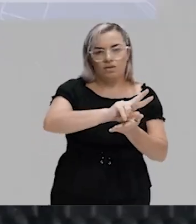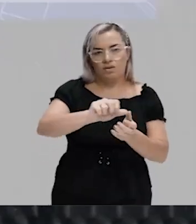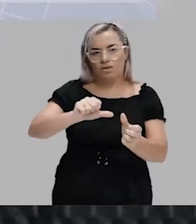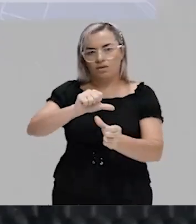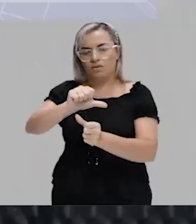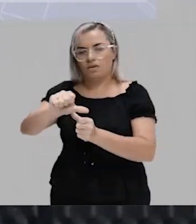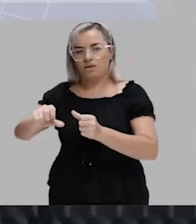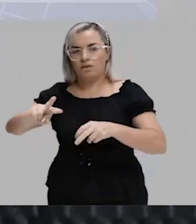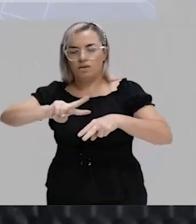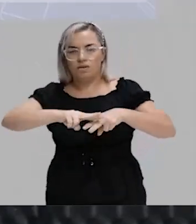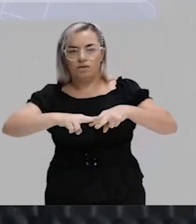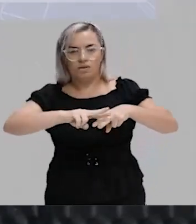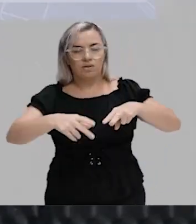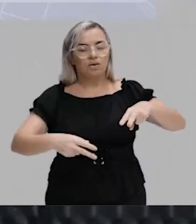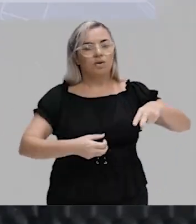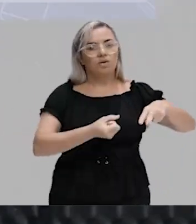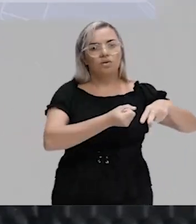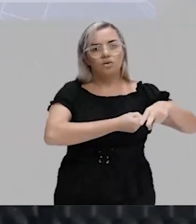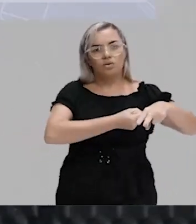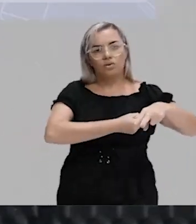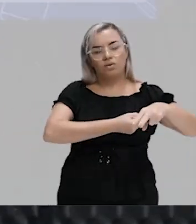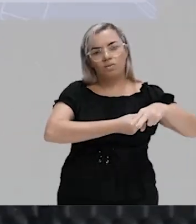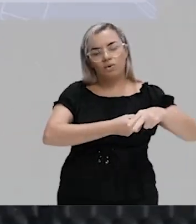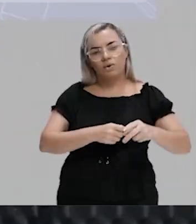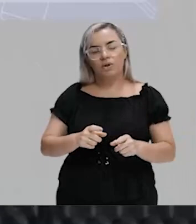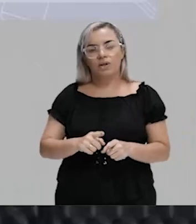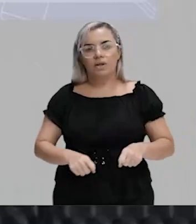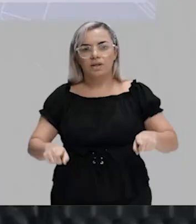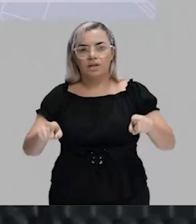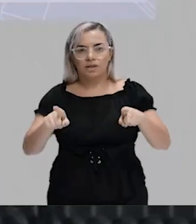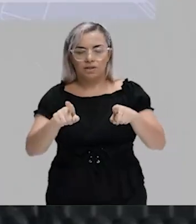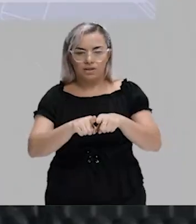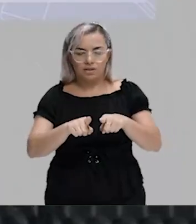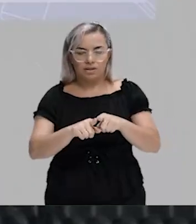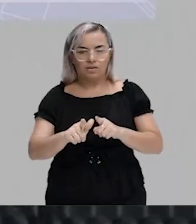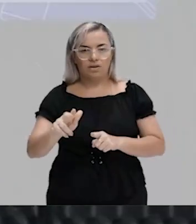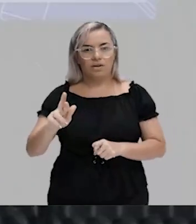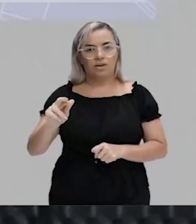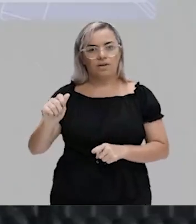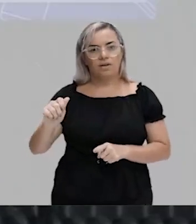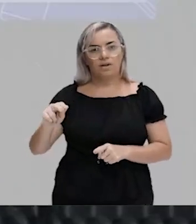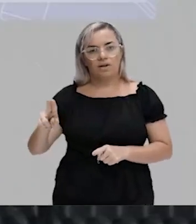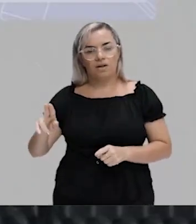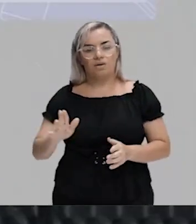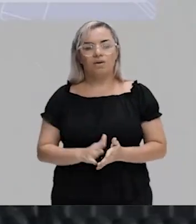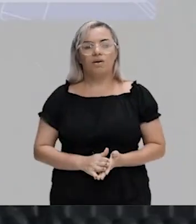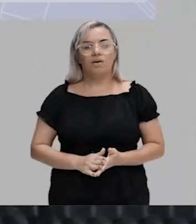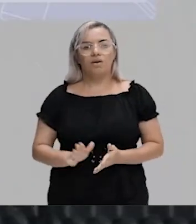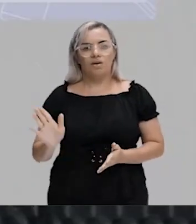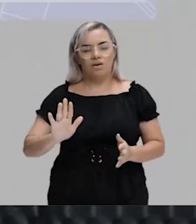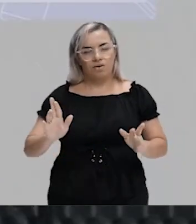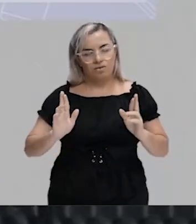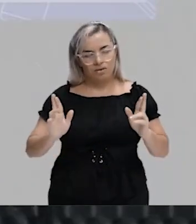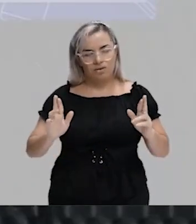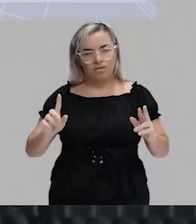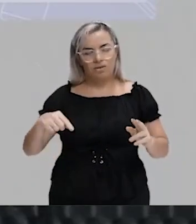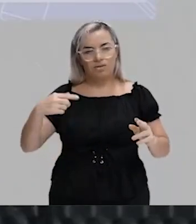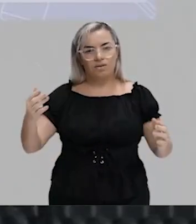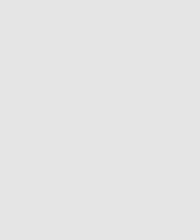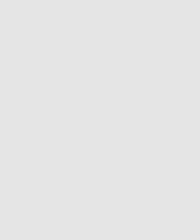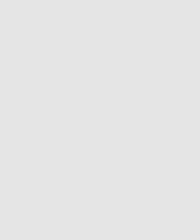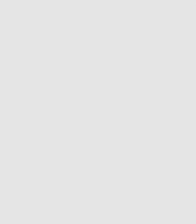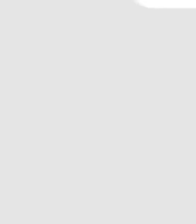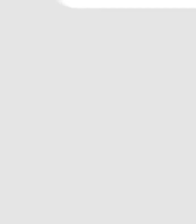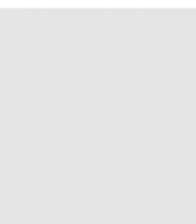em gênero, número e grau, tá certo? Eu aguardo vocês na próxima aula. Um grande abraço e até a próxima.